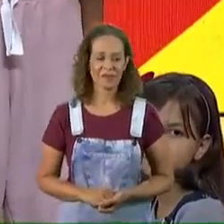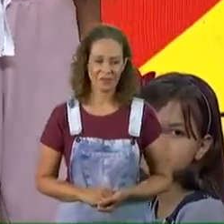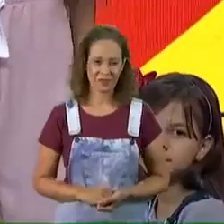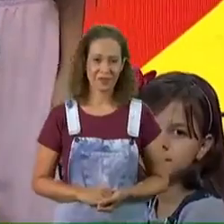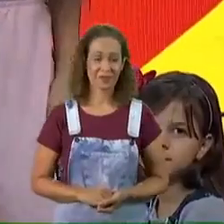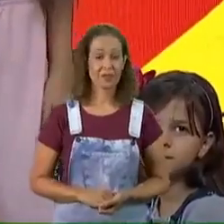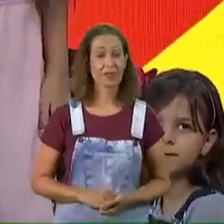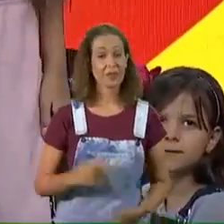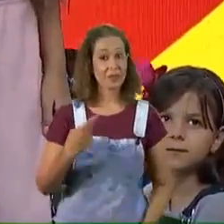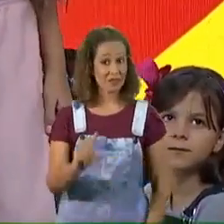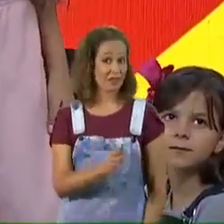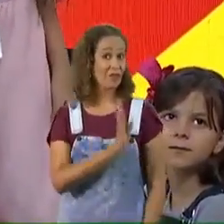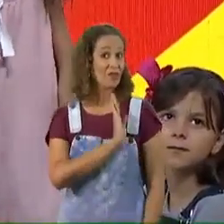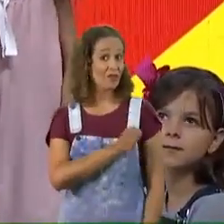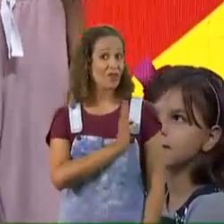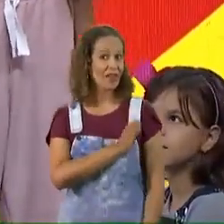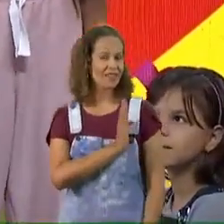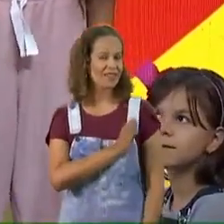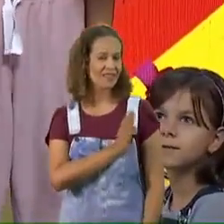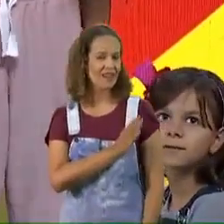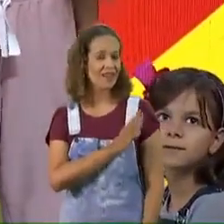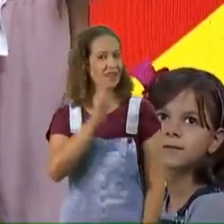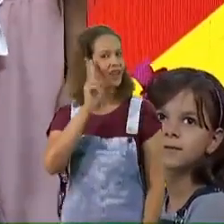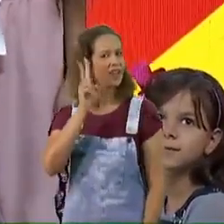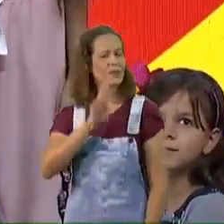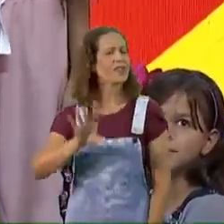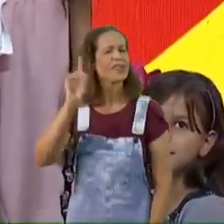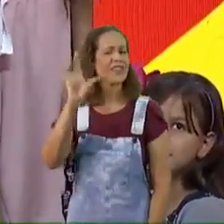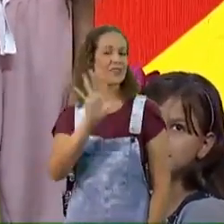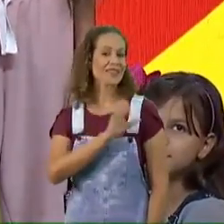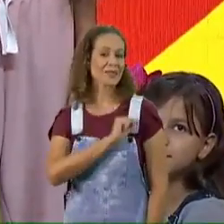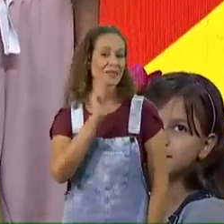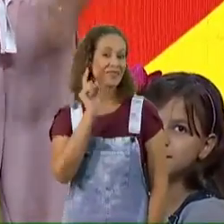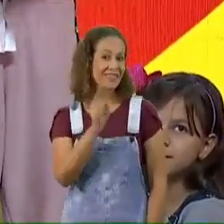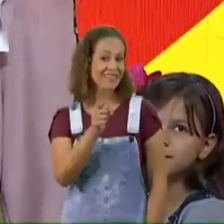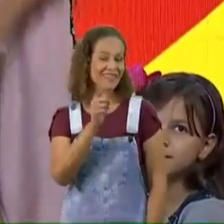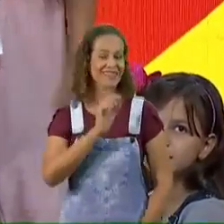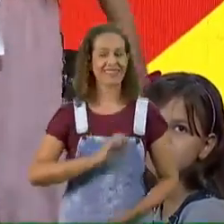Guarde no seu coração. Deus te ama.